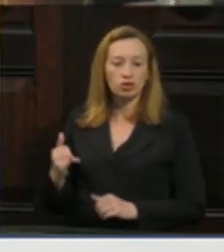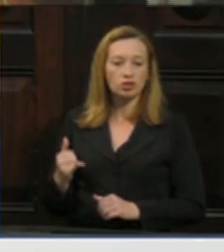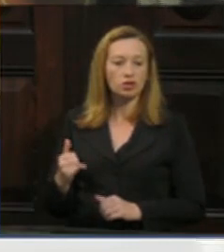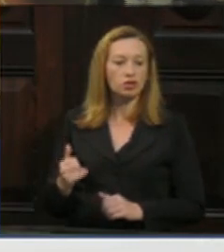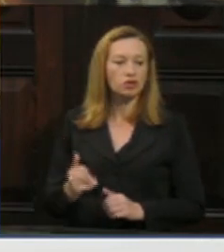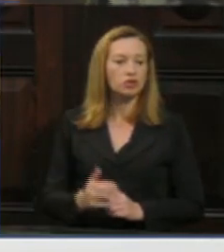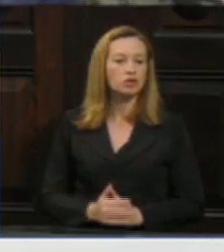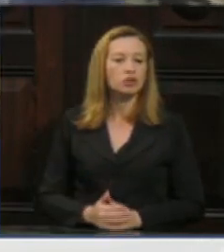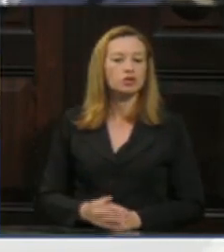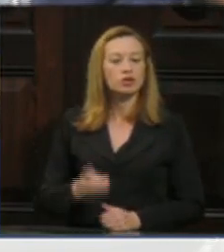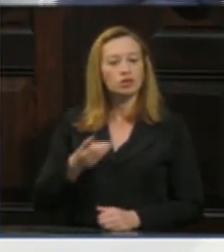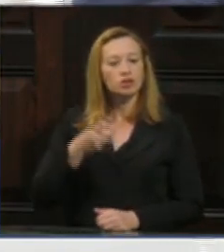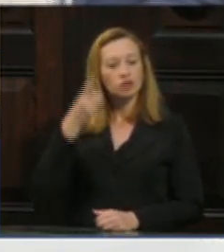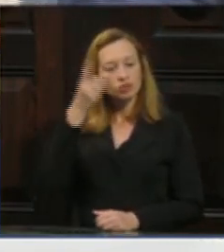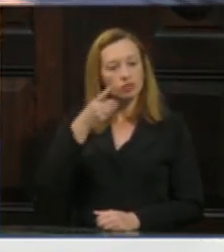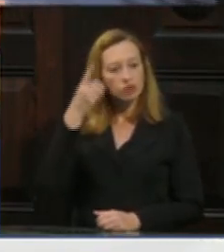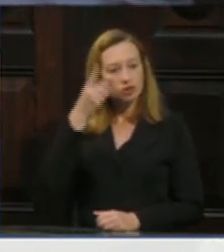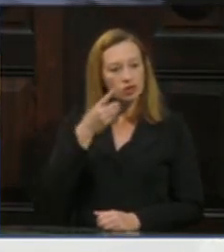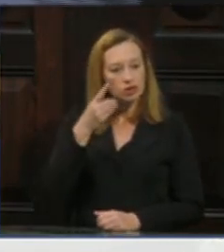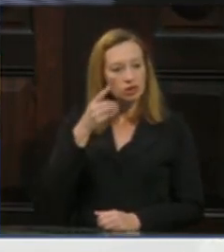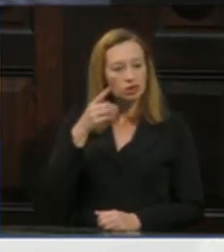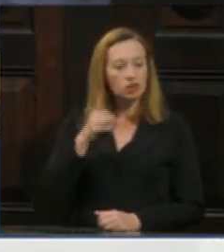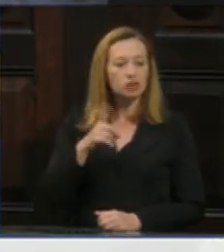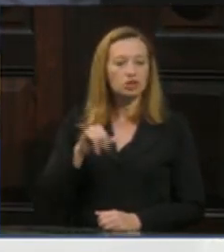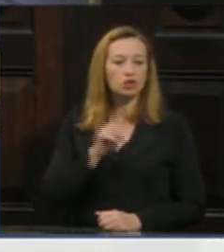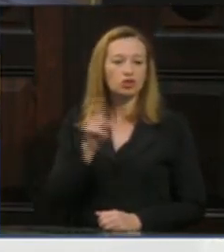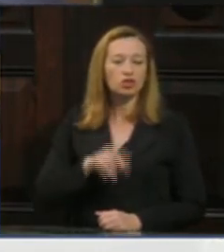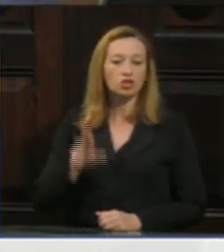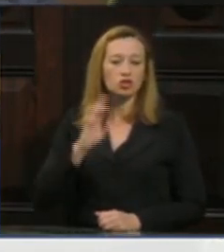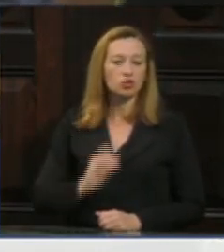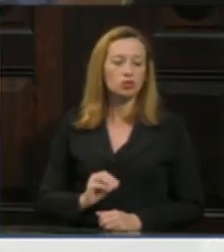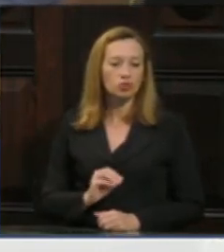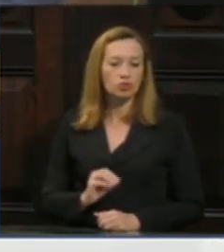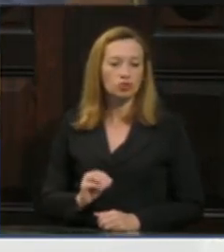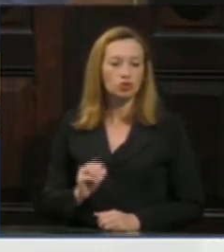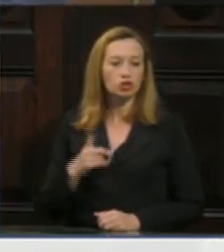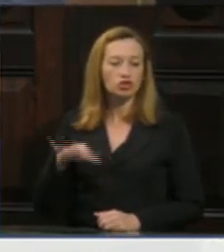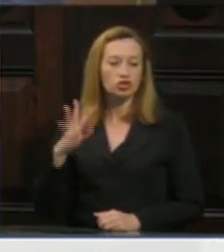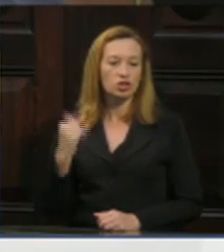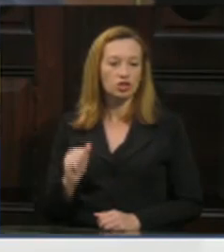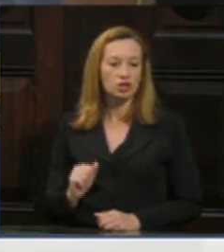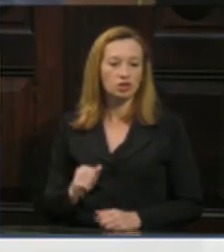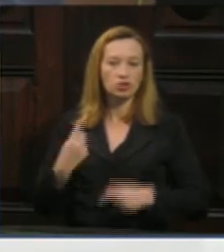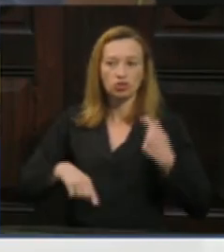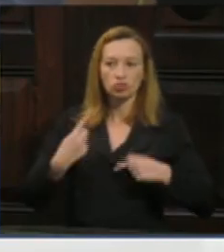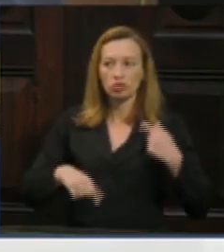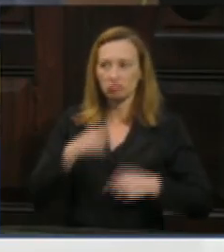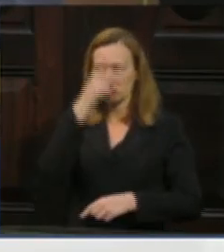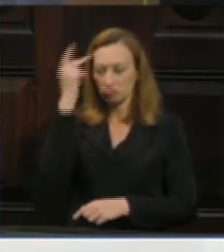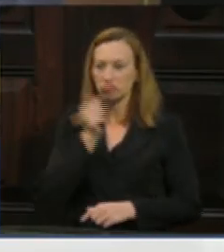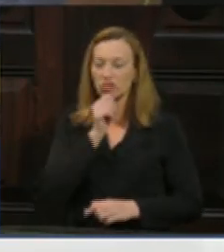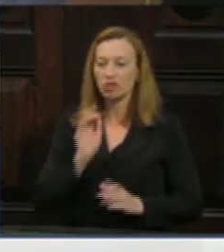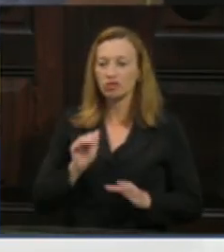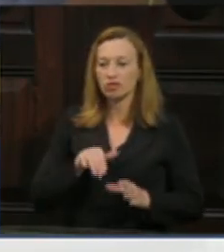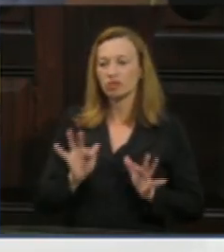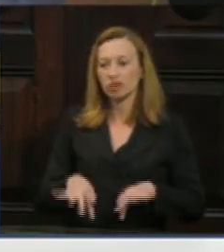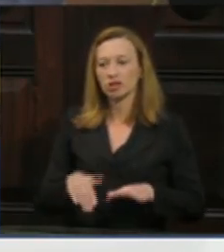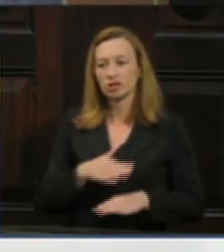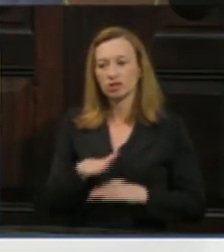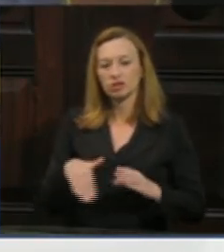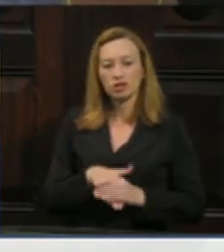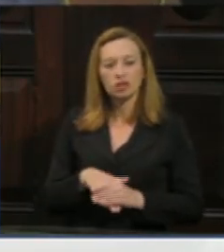Constituição e Justiça, favorável à emenda número 1 e favorável com subemenda à emenda de plenário número 2. De Defesa do